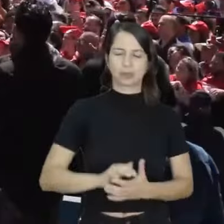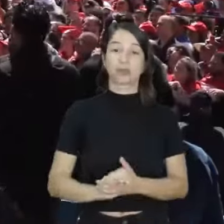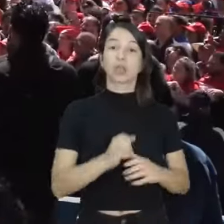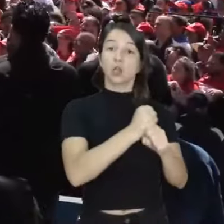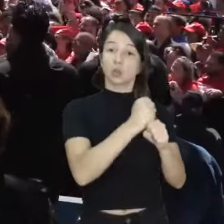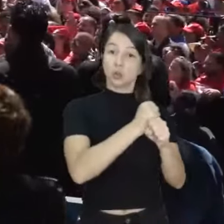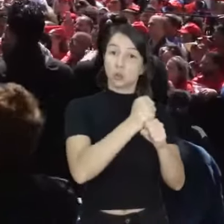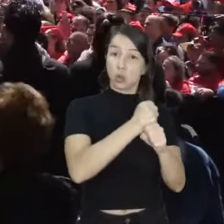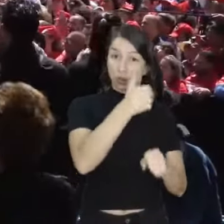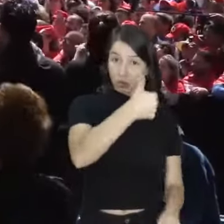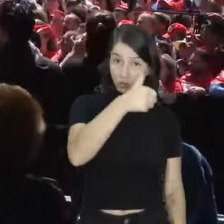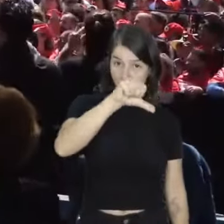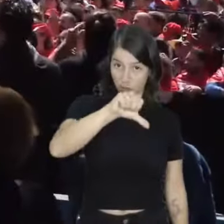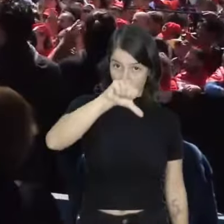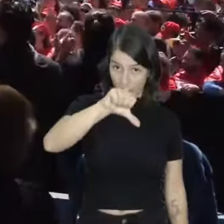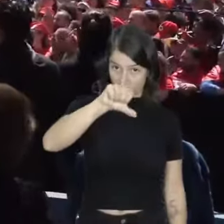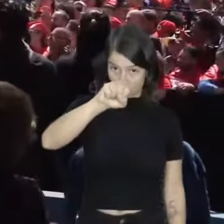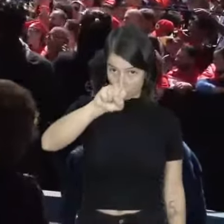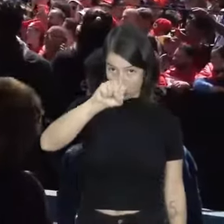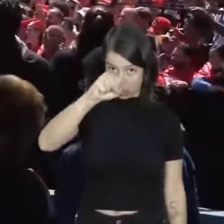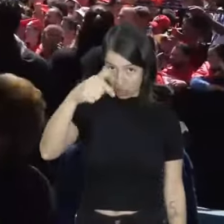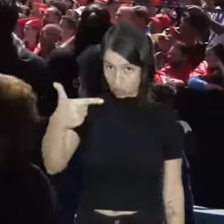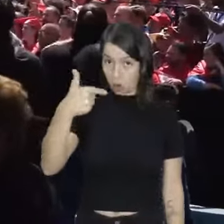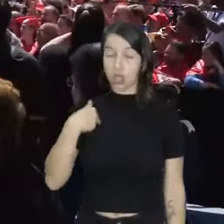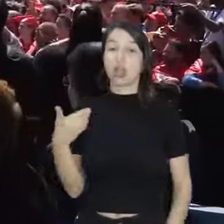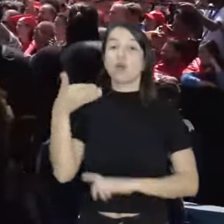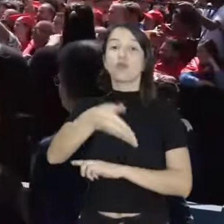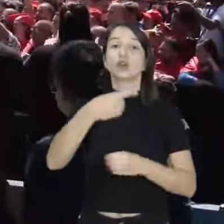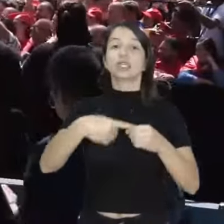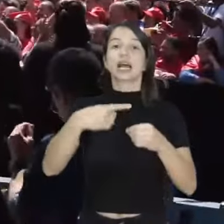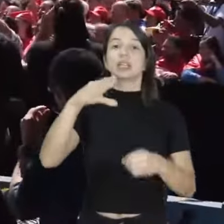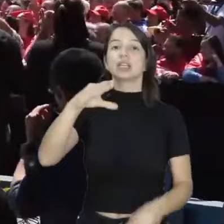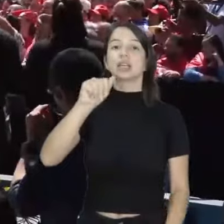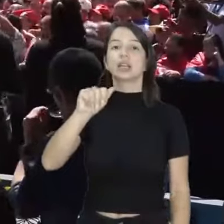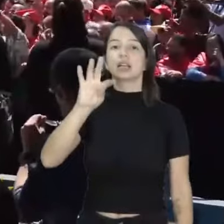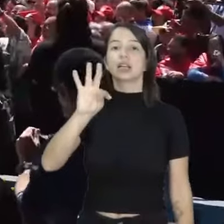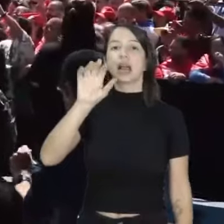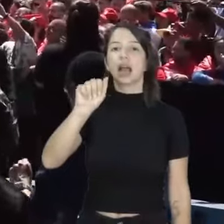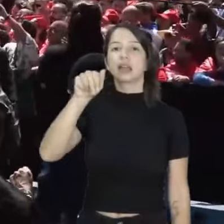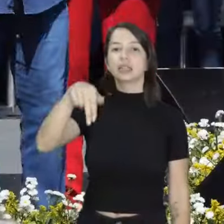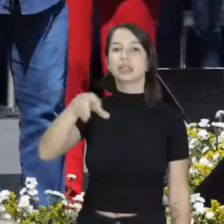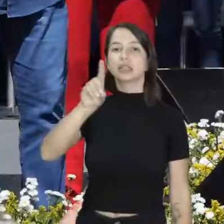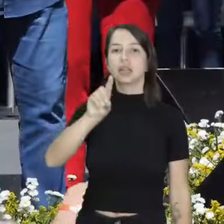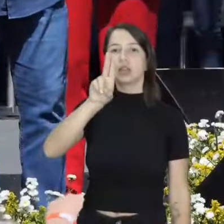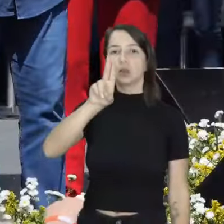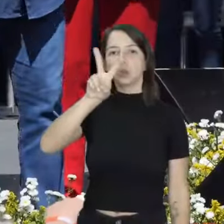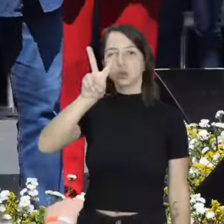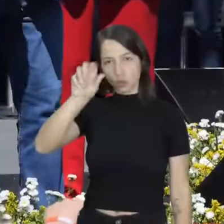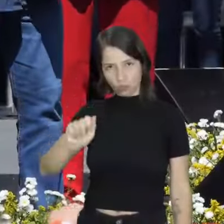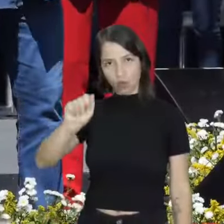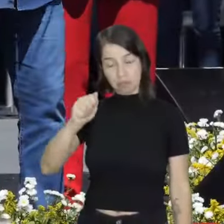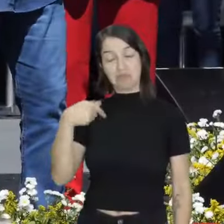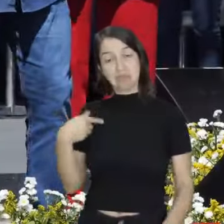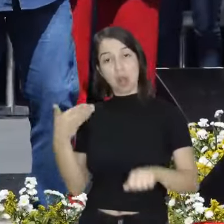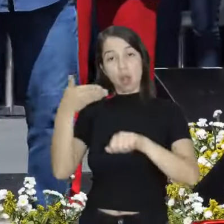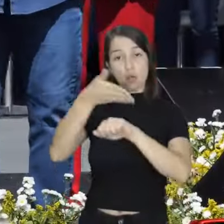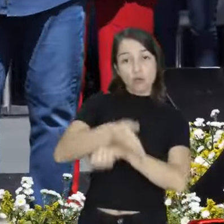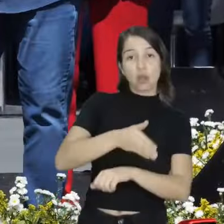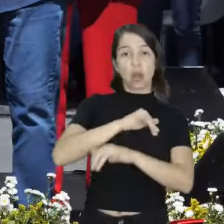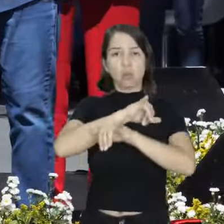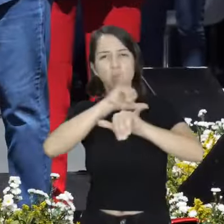pouco voto, mas tinha muita popularidade, porque era um metalúrgico, tinha acabado de fazer as greves, então eu estava